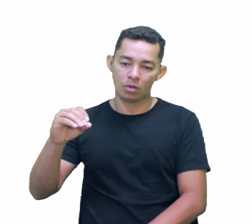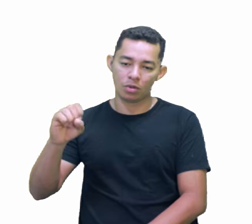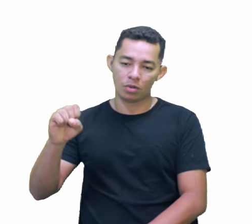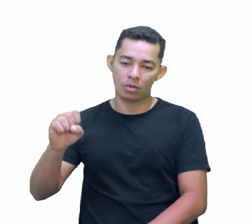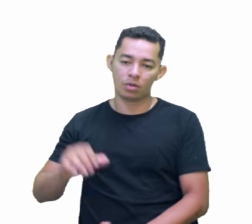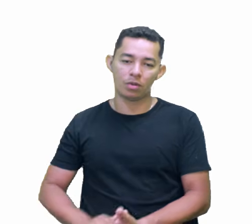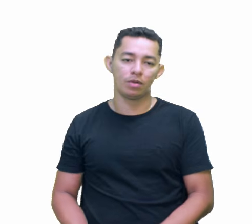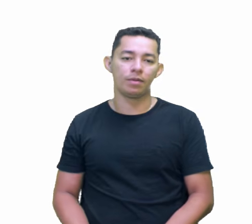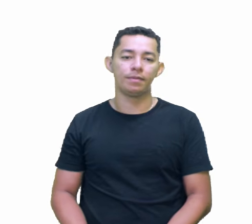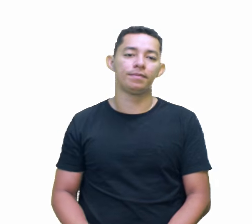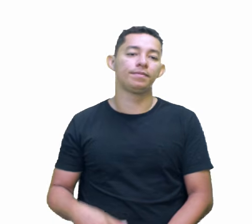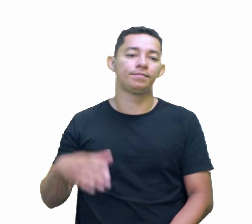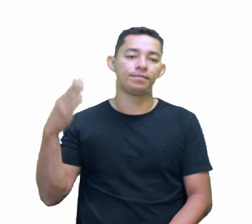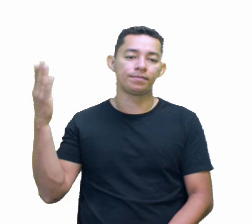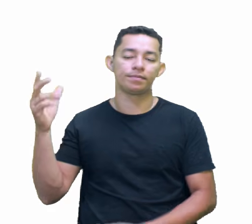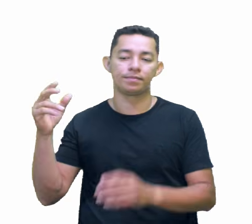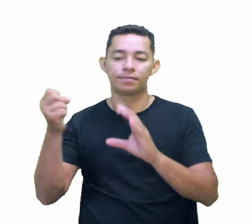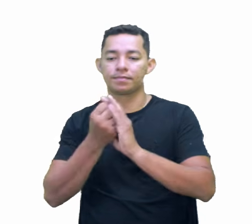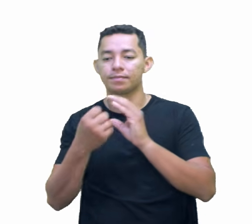Aspectos ecológicos.